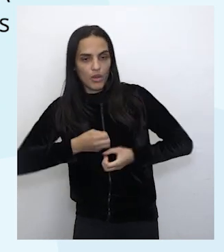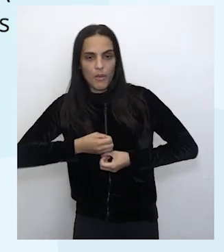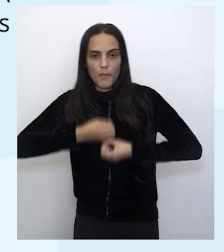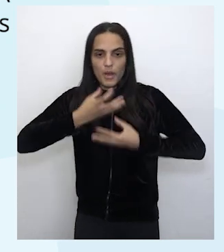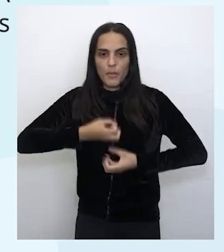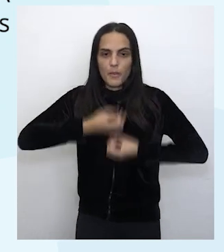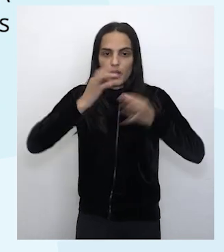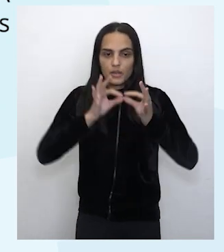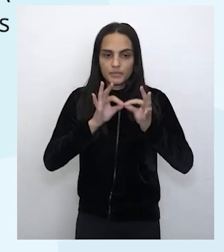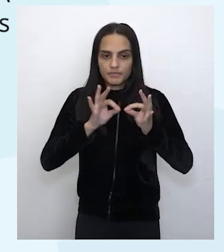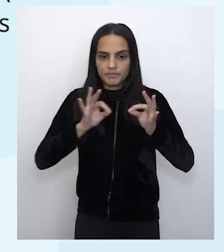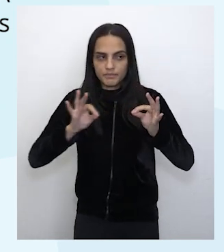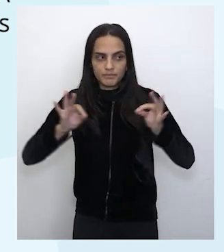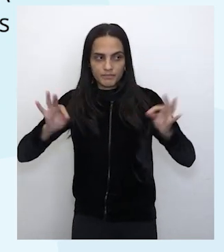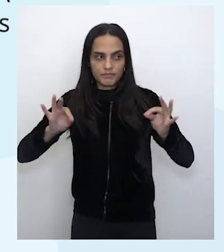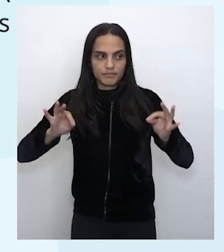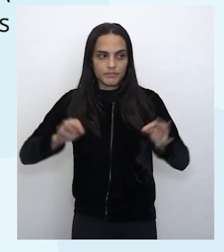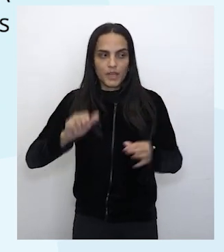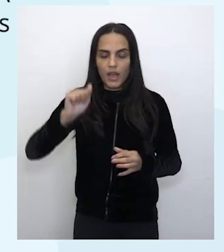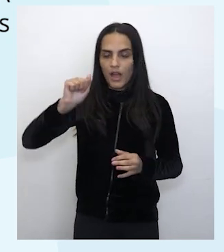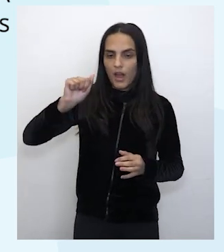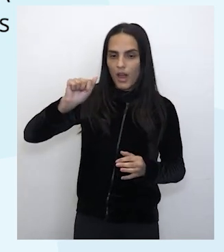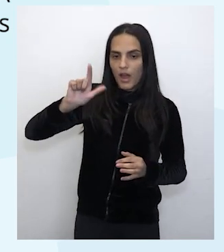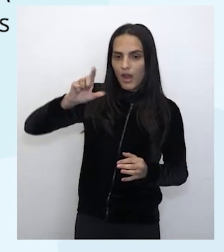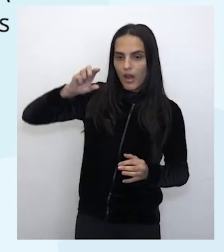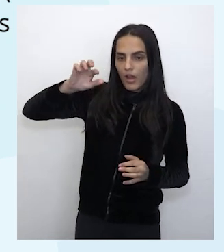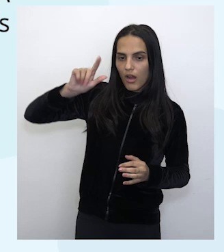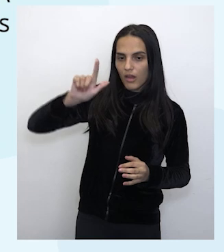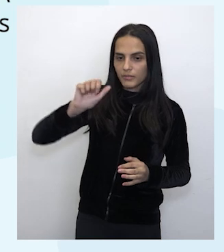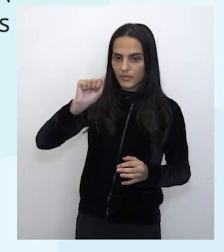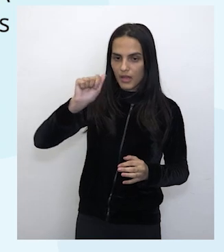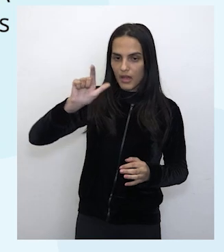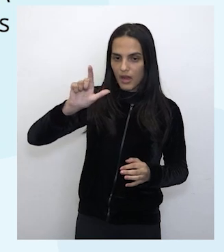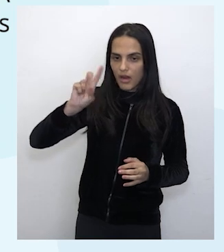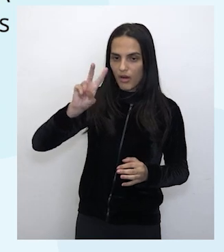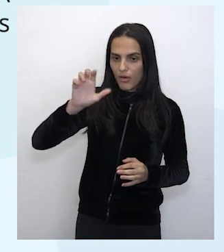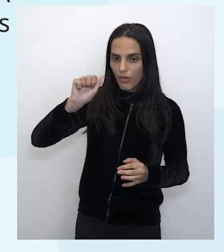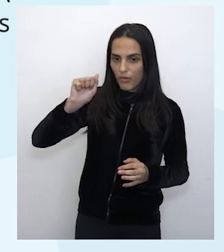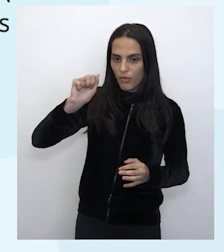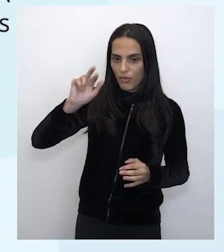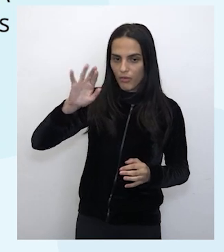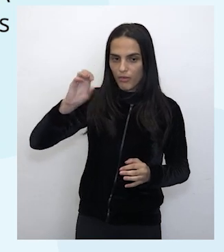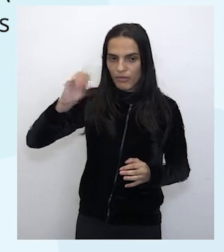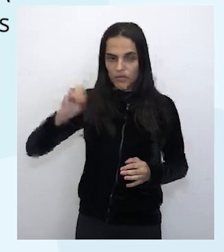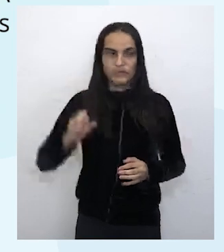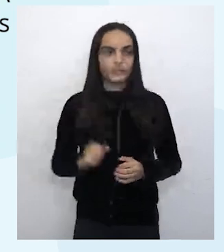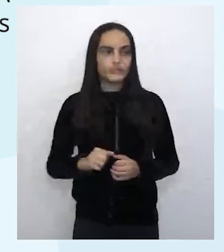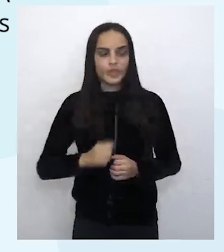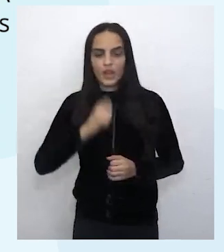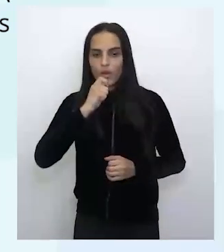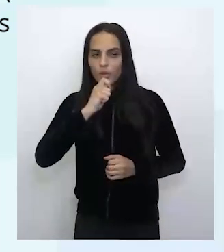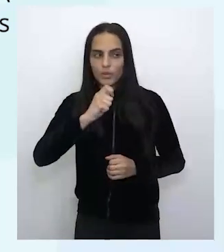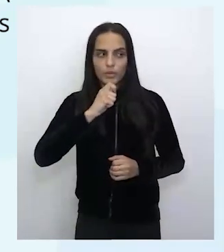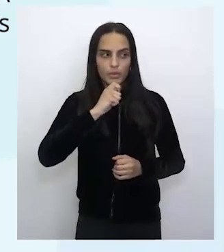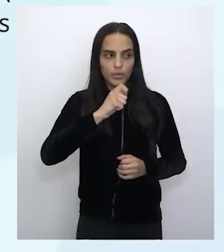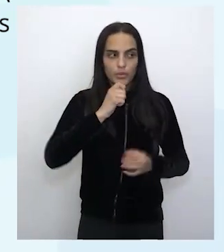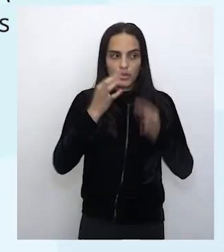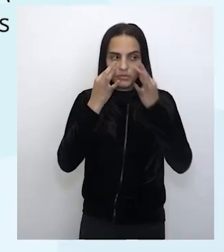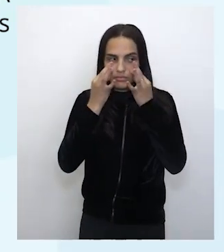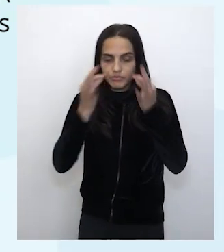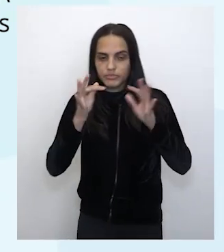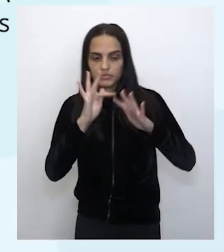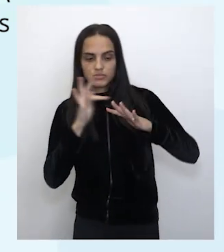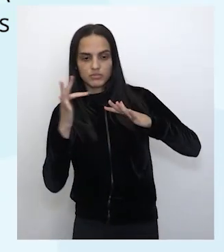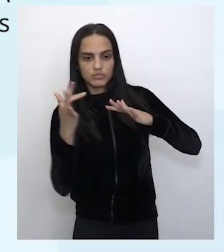Reta, de Álvaro de Campos, e a leitura da reportagem Vale Tudo pela sua atenção nas redes sociais, por